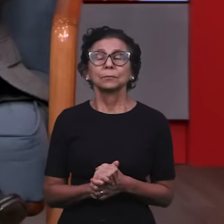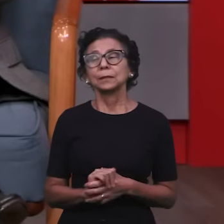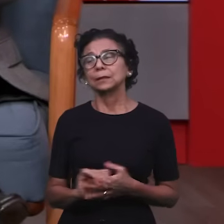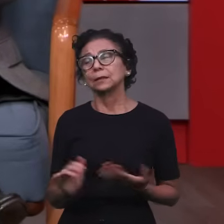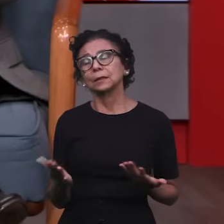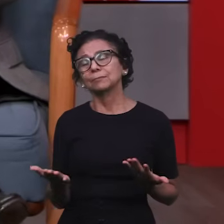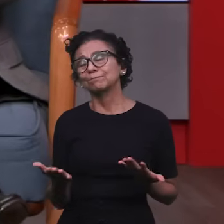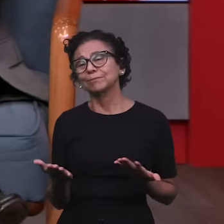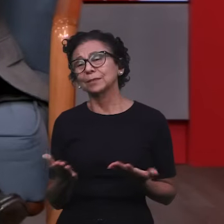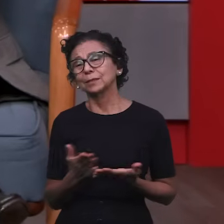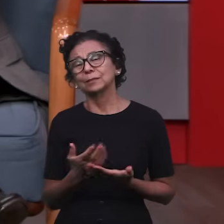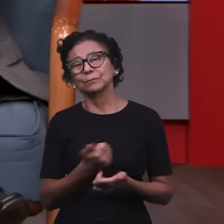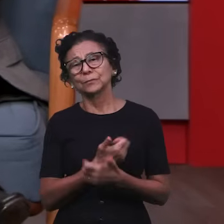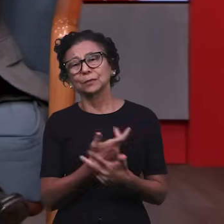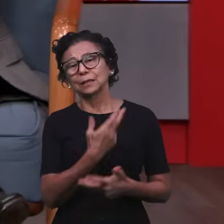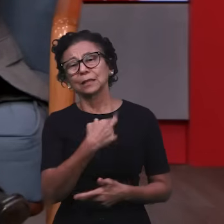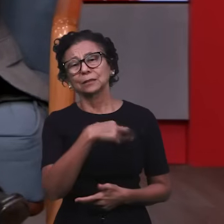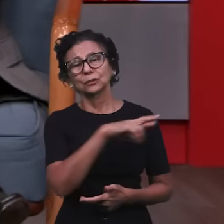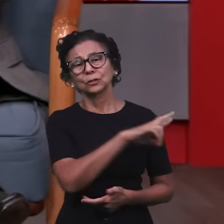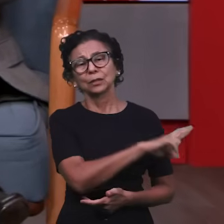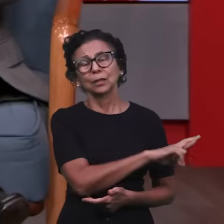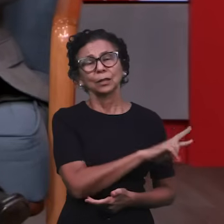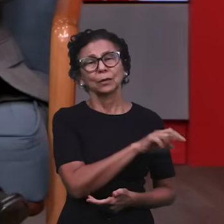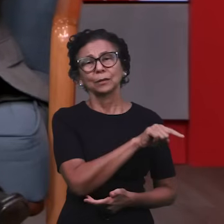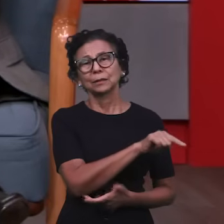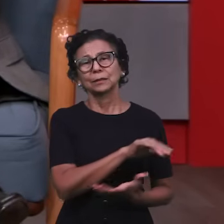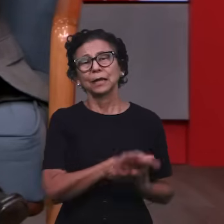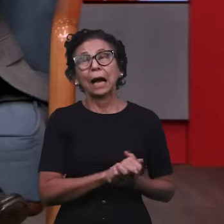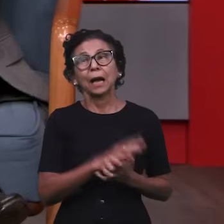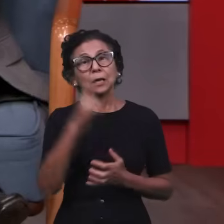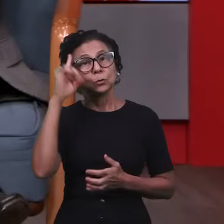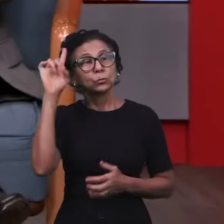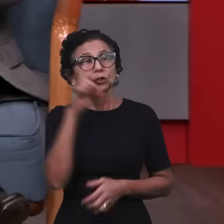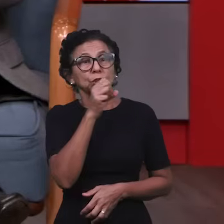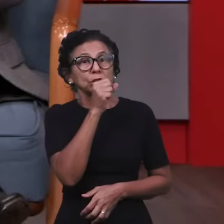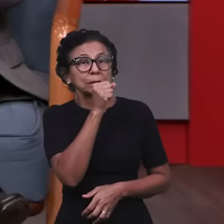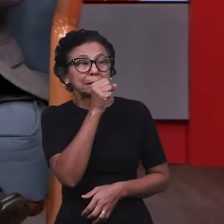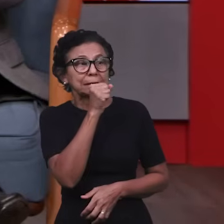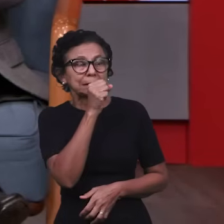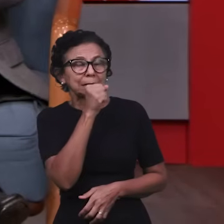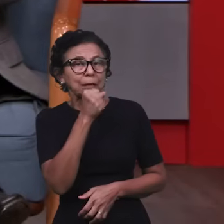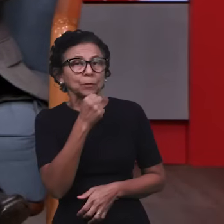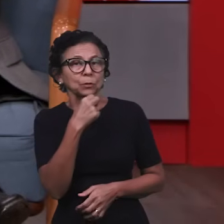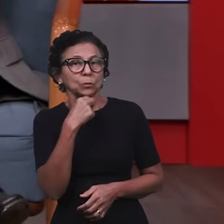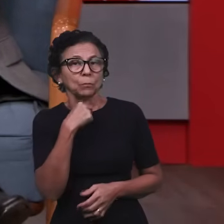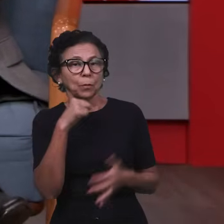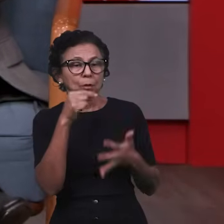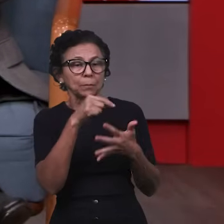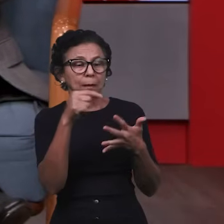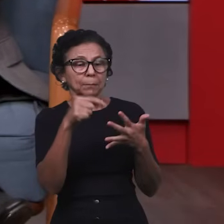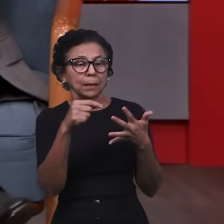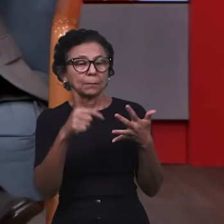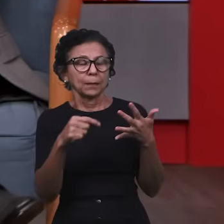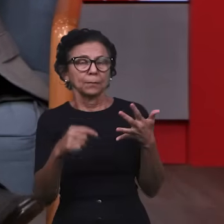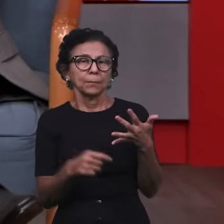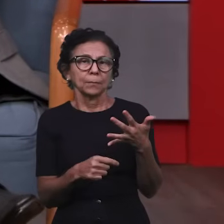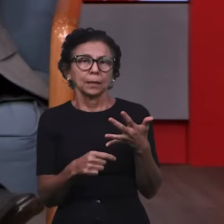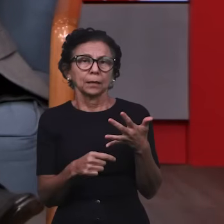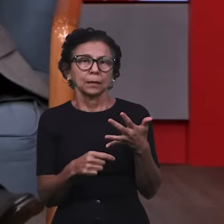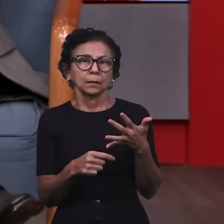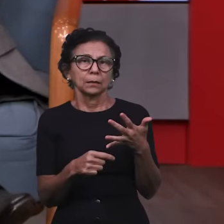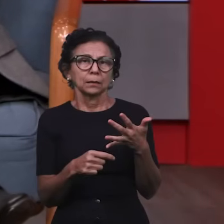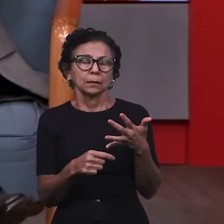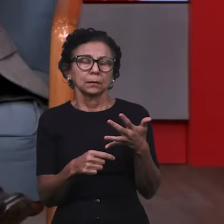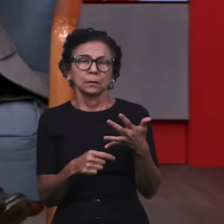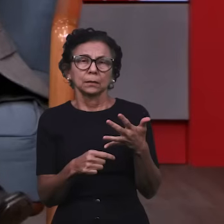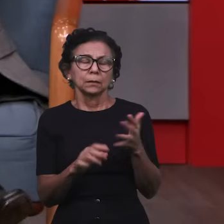guarda aquilo e tal, ele aprendeu aquilo, é o conceito dele. Então você tem que dizer assim: olha, o nosso